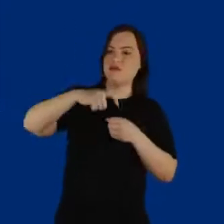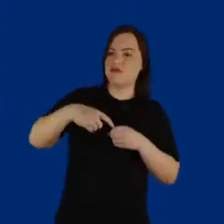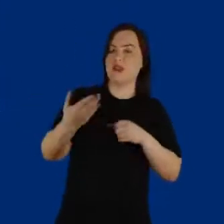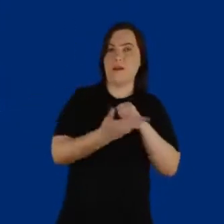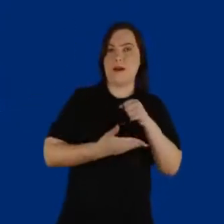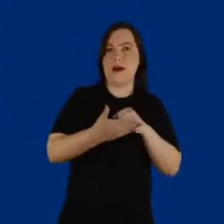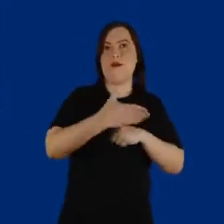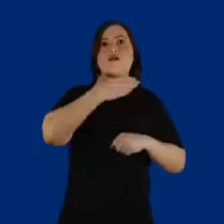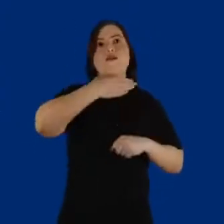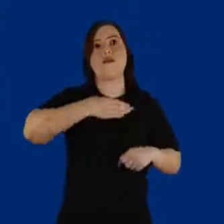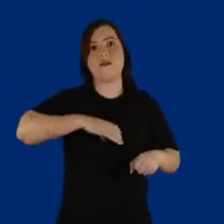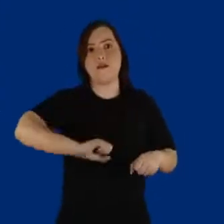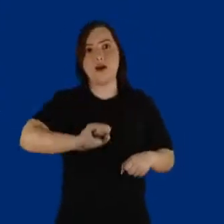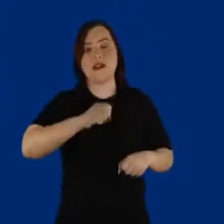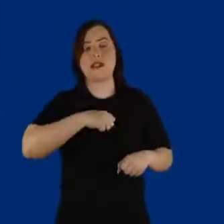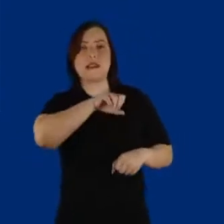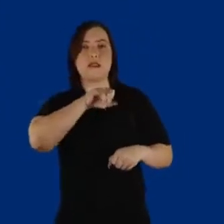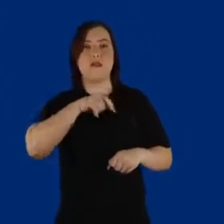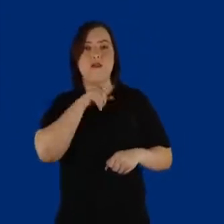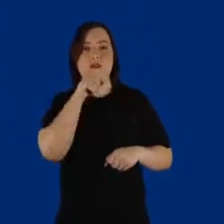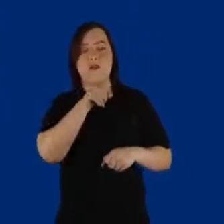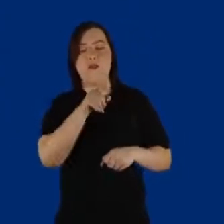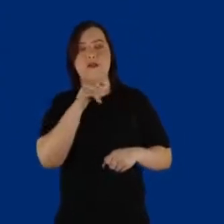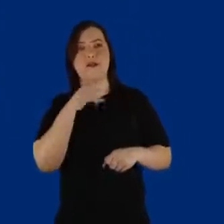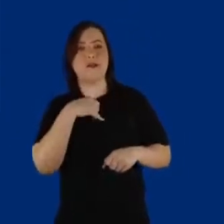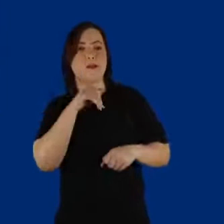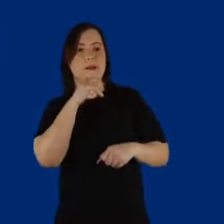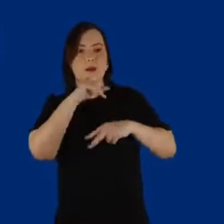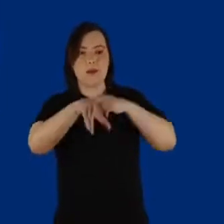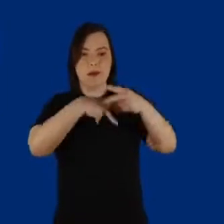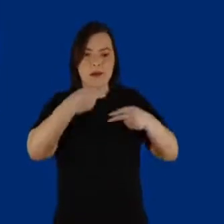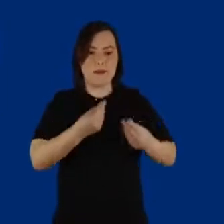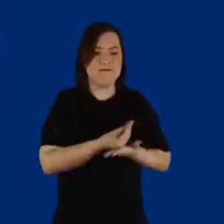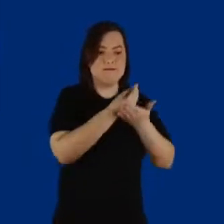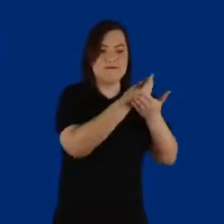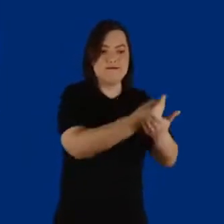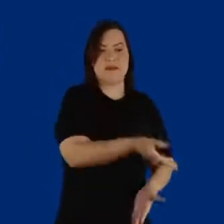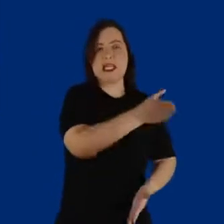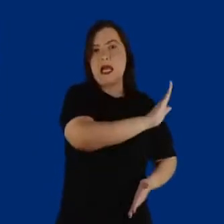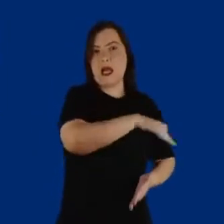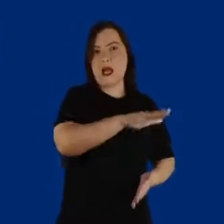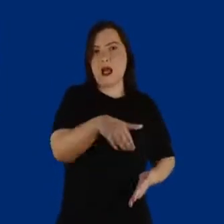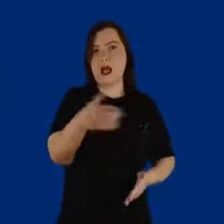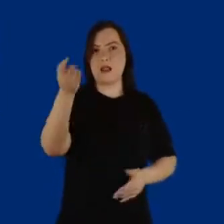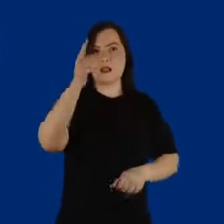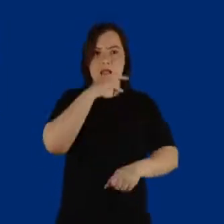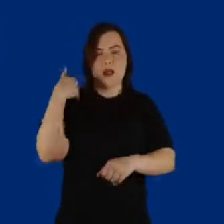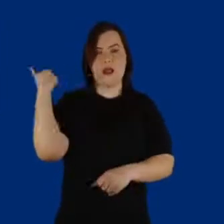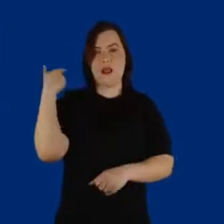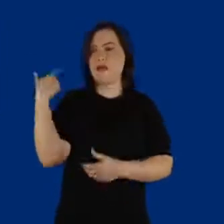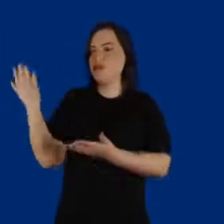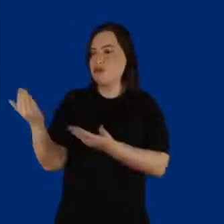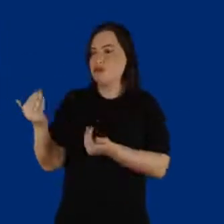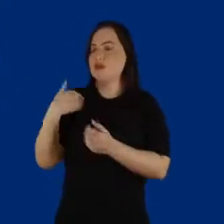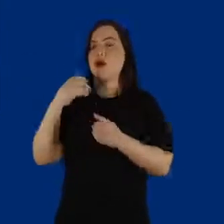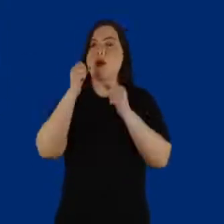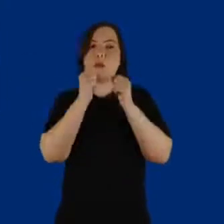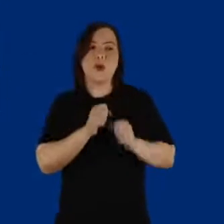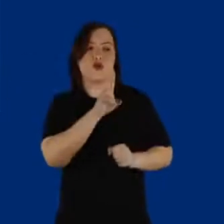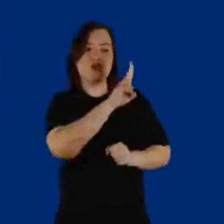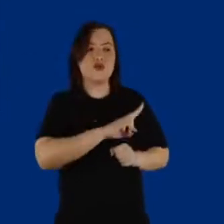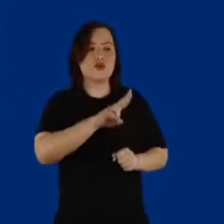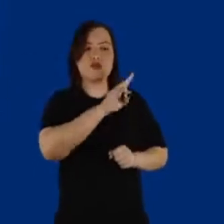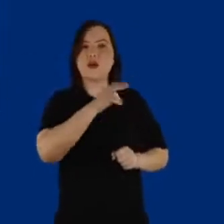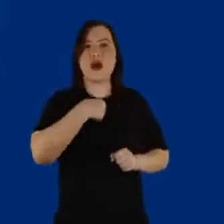do Paulo Freire, se você der esse presente às crianças quando elas são jovens, elas podem usar esses presentes